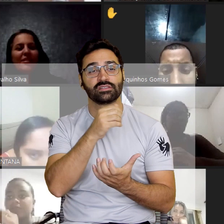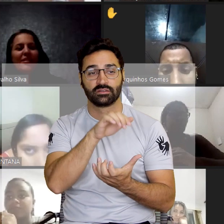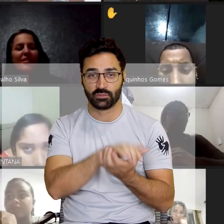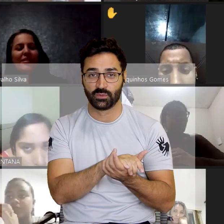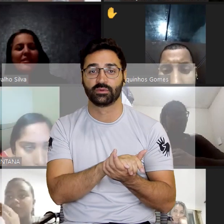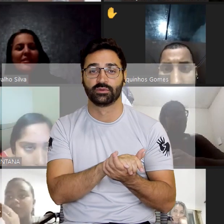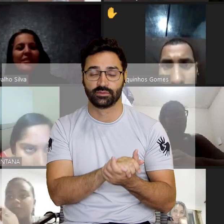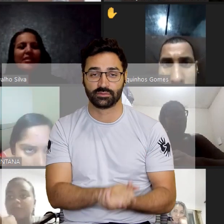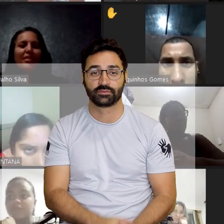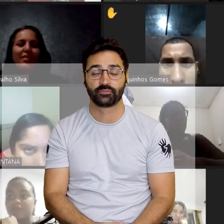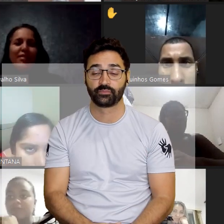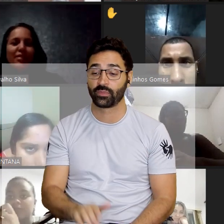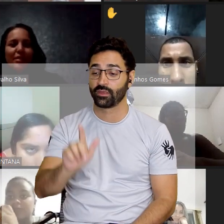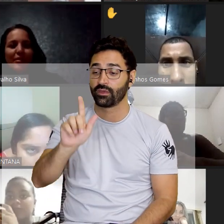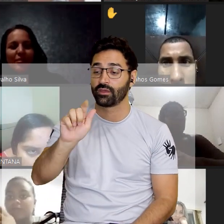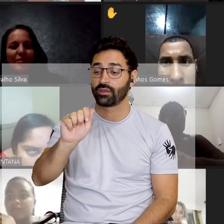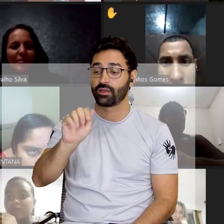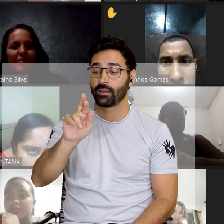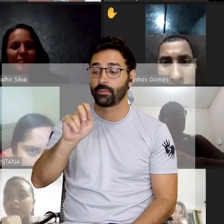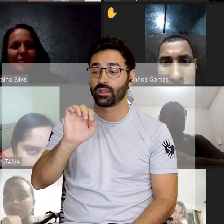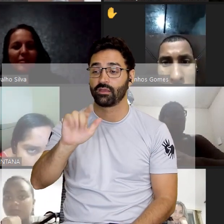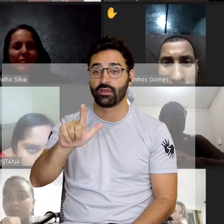Isso. Gabriel